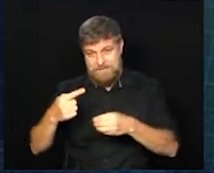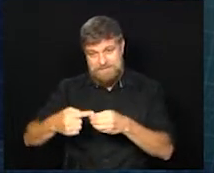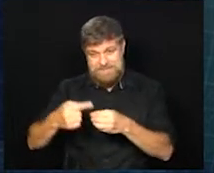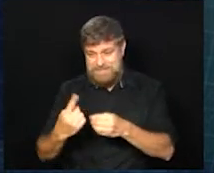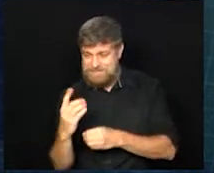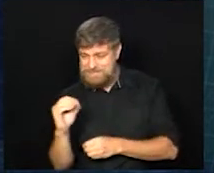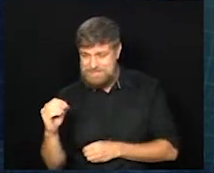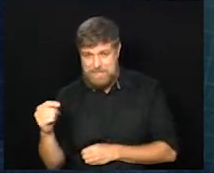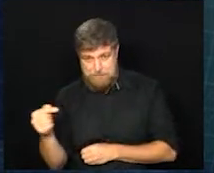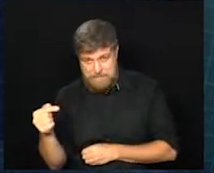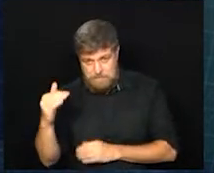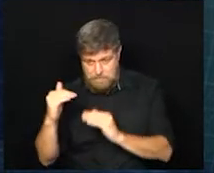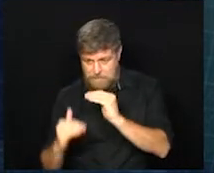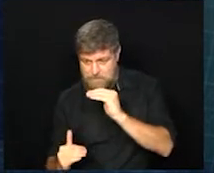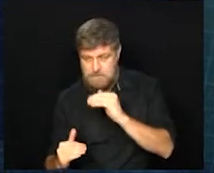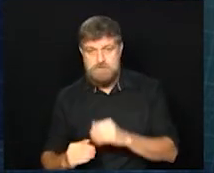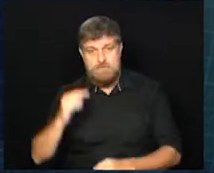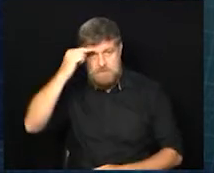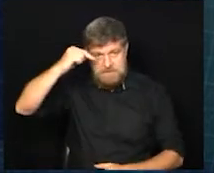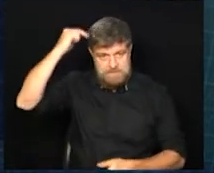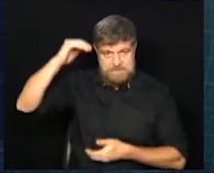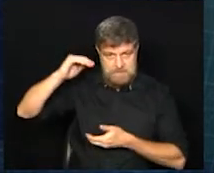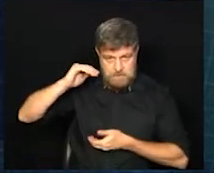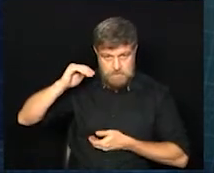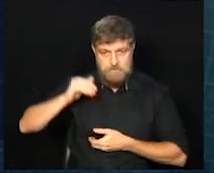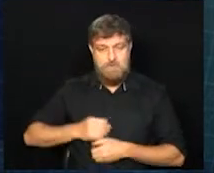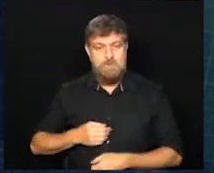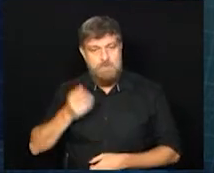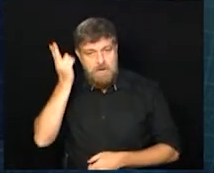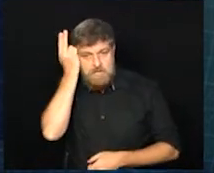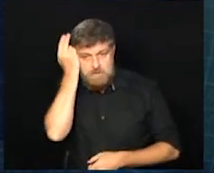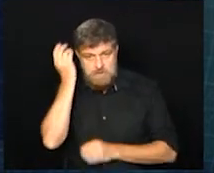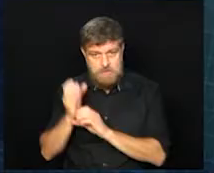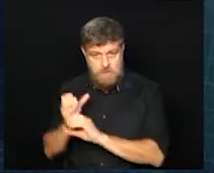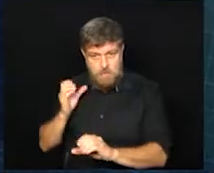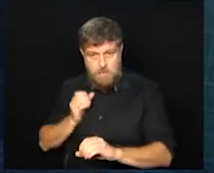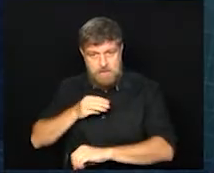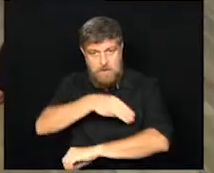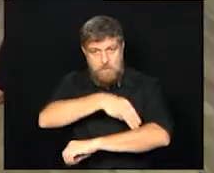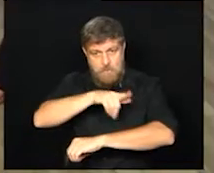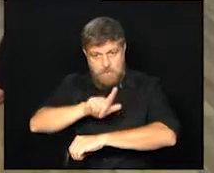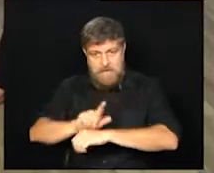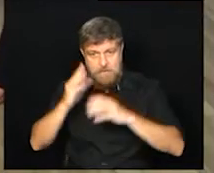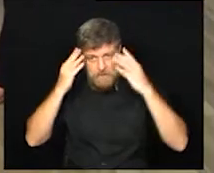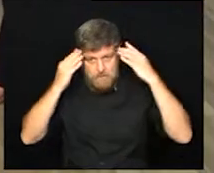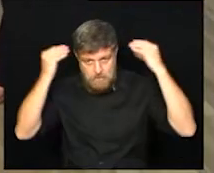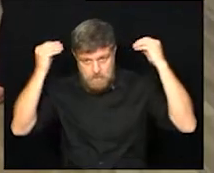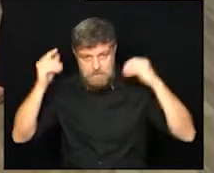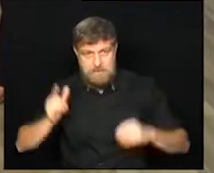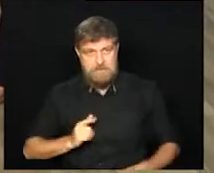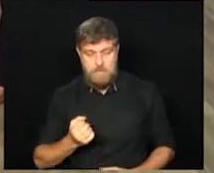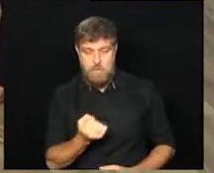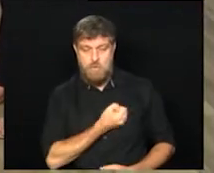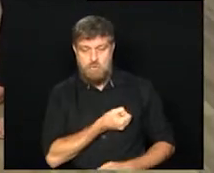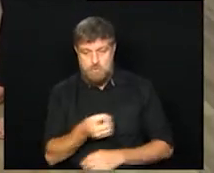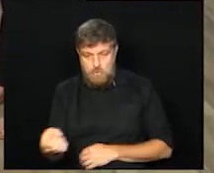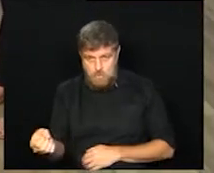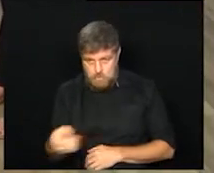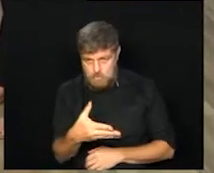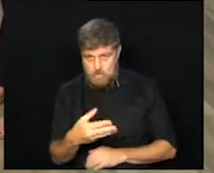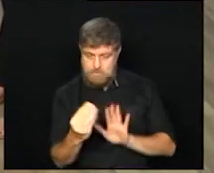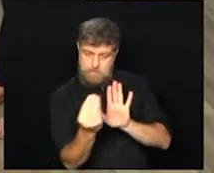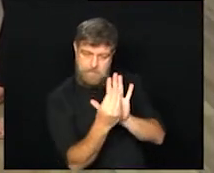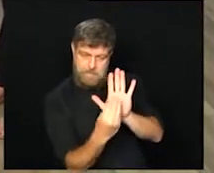óbitos devido à Covid. Santo Antônio de Posse, Engenheiro Coelho, Morungaba e Olambra. De acordo com esta última atualização, no município